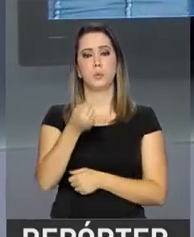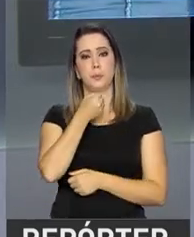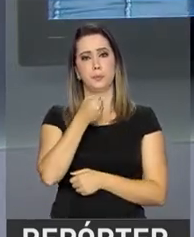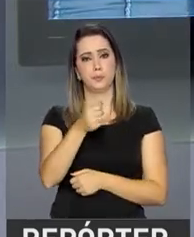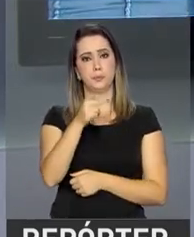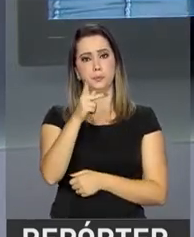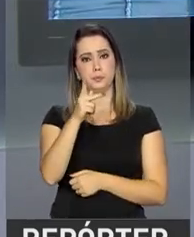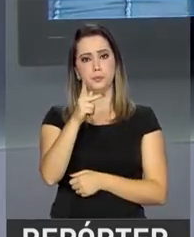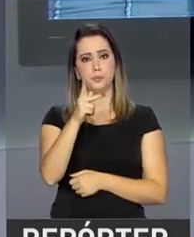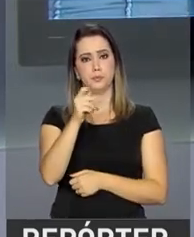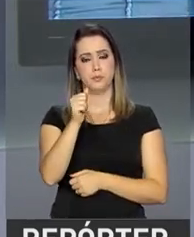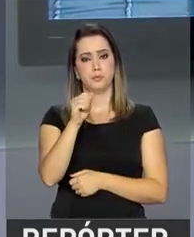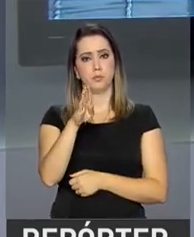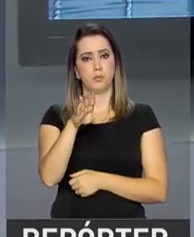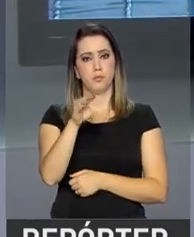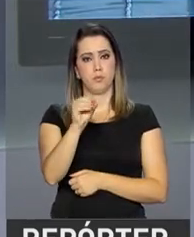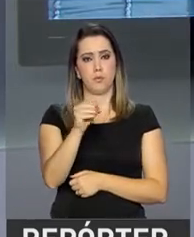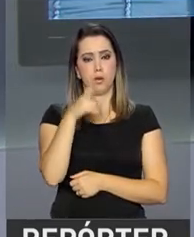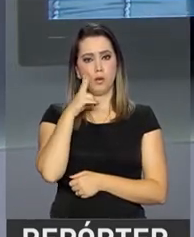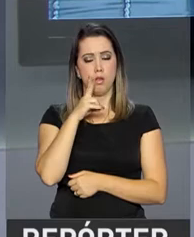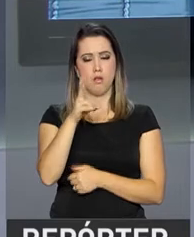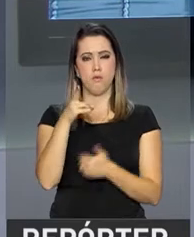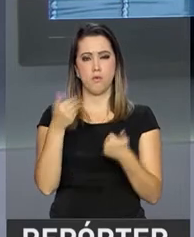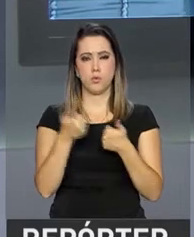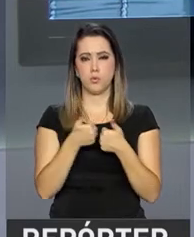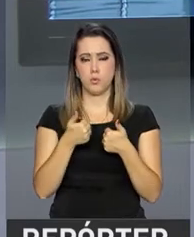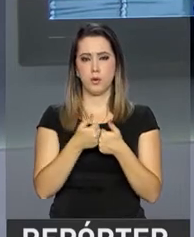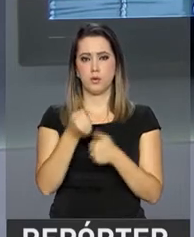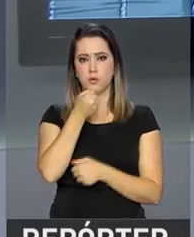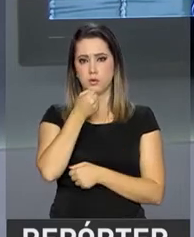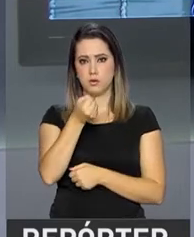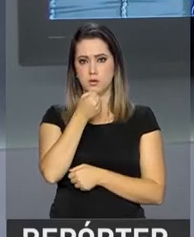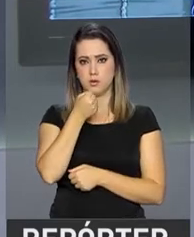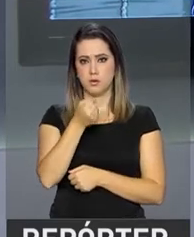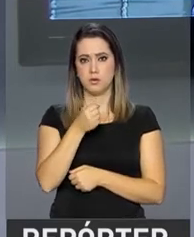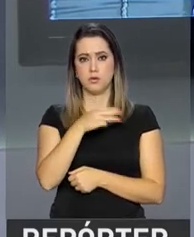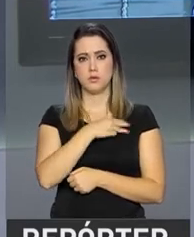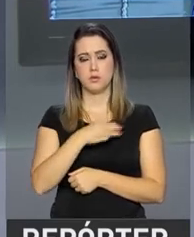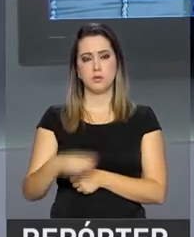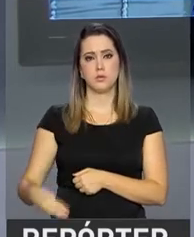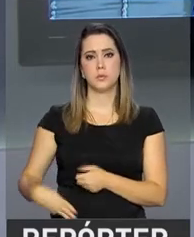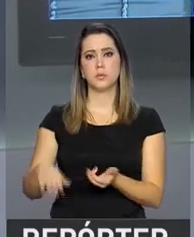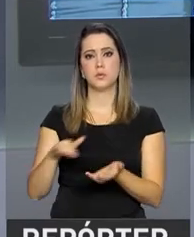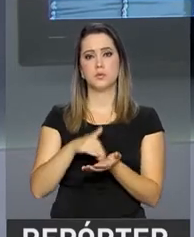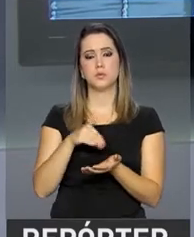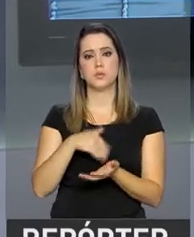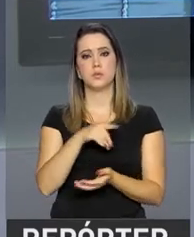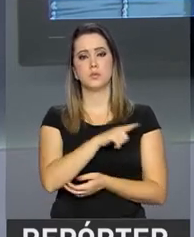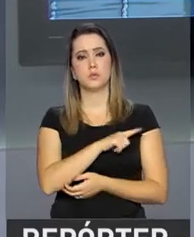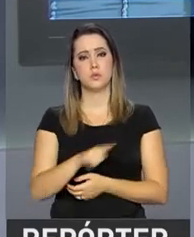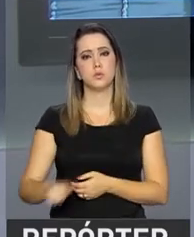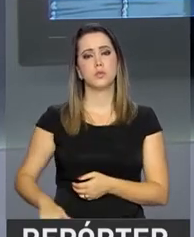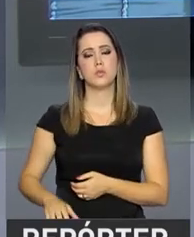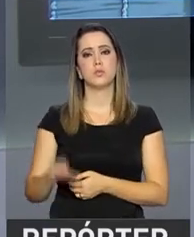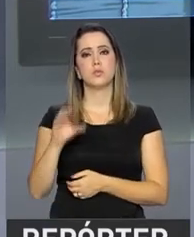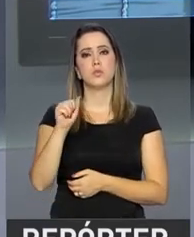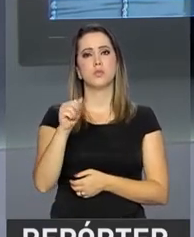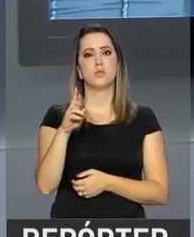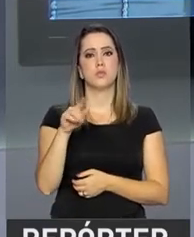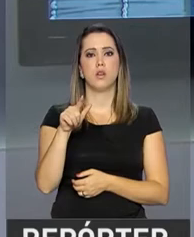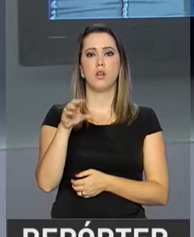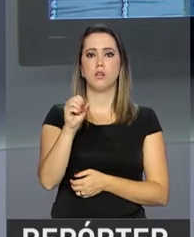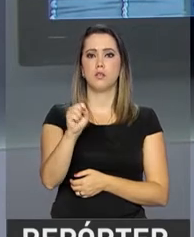repórter Pablo Mundim. Ele acompanhou agora há pouco uma entrevista coletiva com o ministro da Secretaria de Governo, Carlos Marum, sobre a